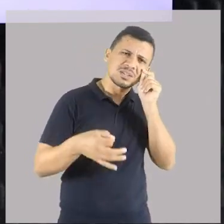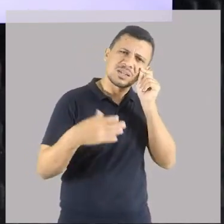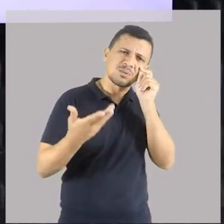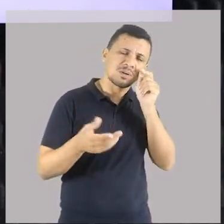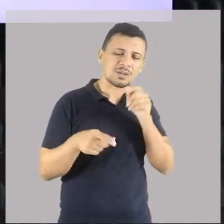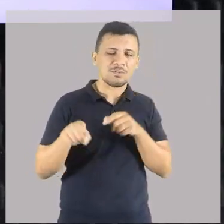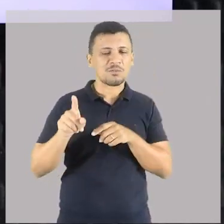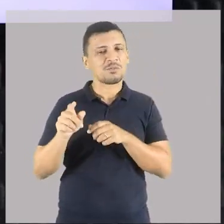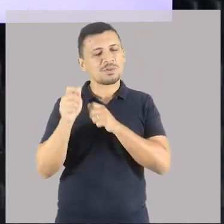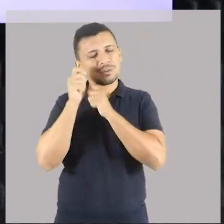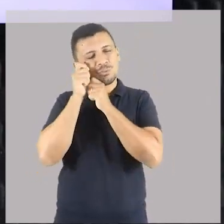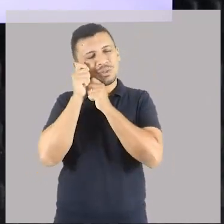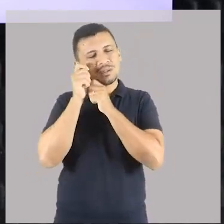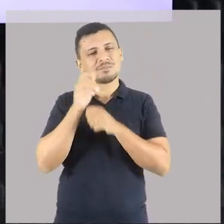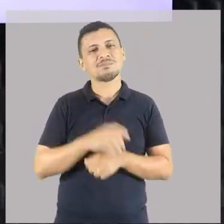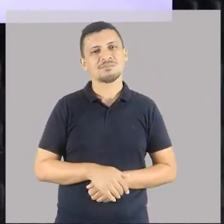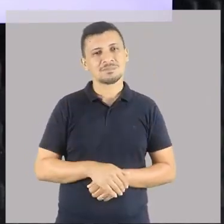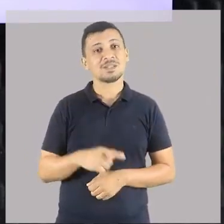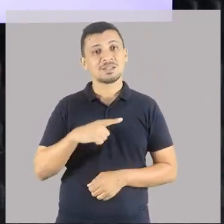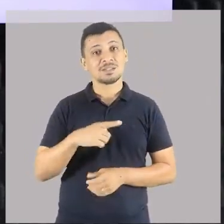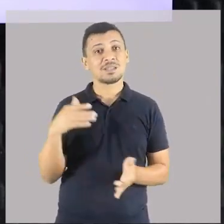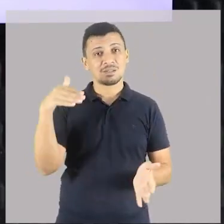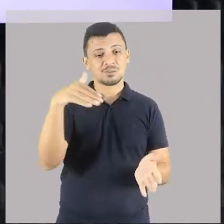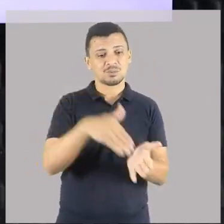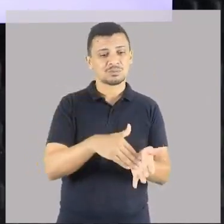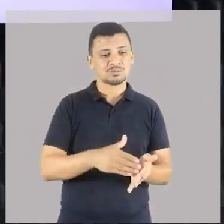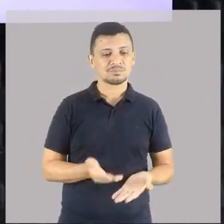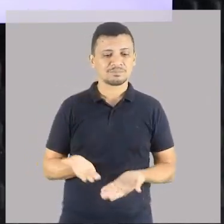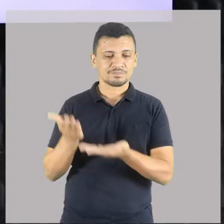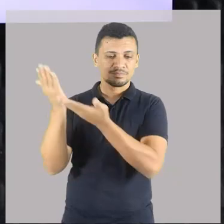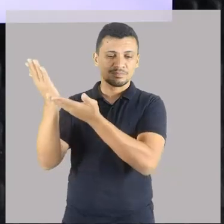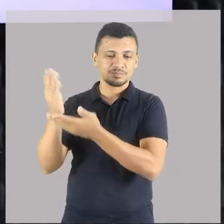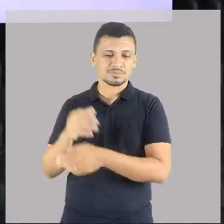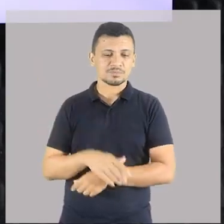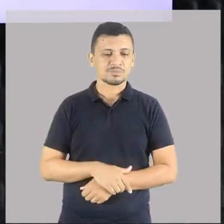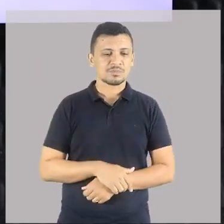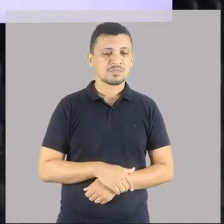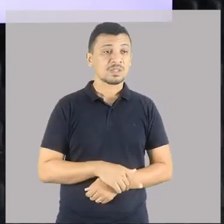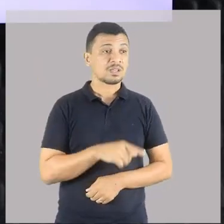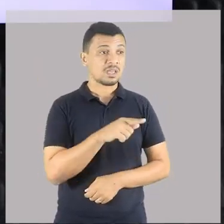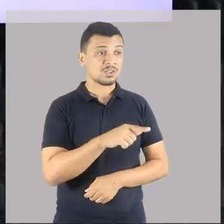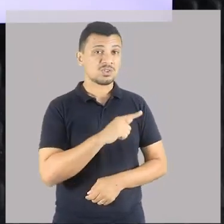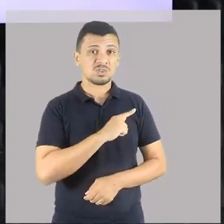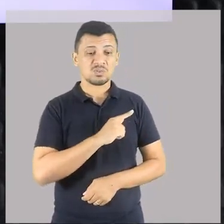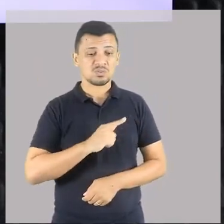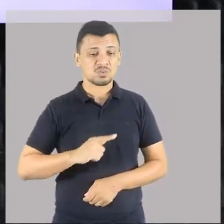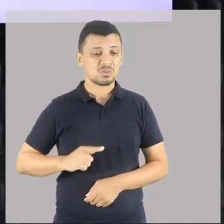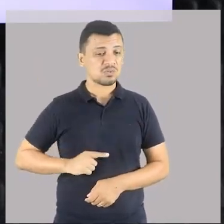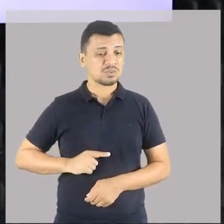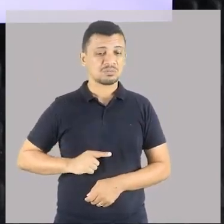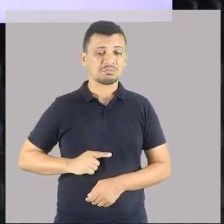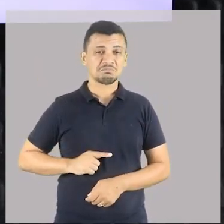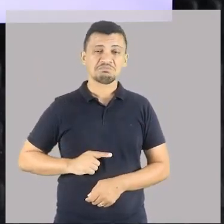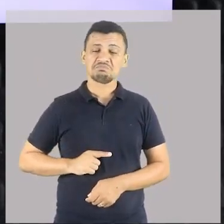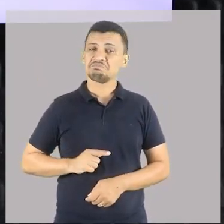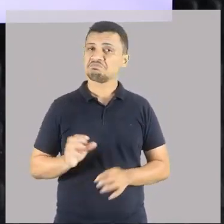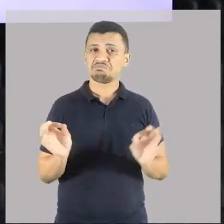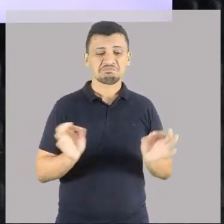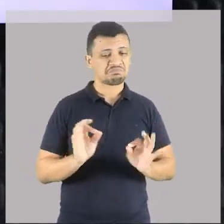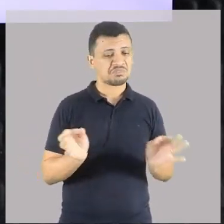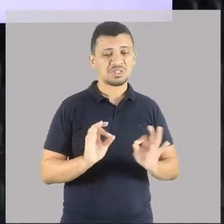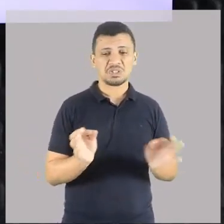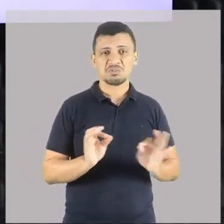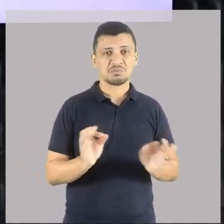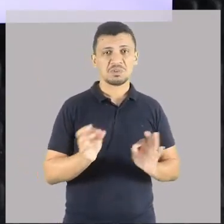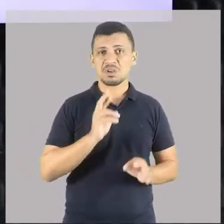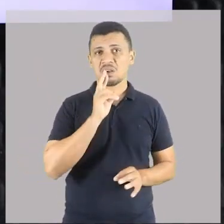Então, nesse caso aí, você tem o valor da conclusão, tá? Olha o exemplo aqui, ó. Este governo não pleiteou soluções